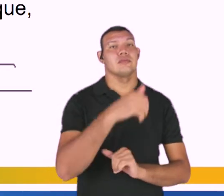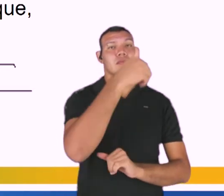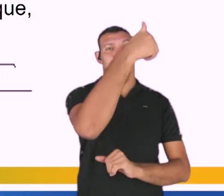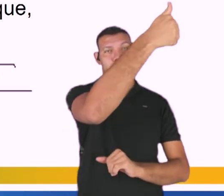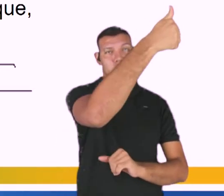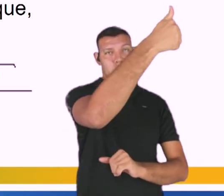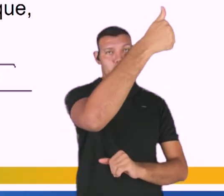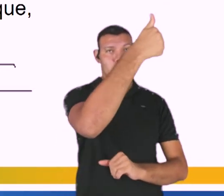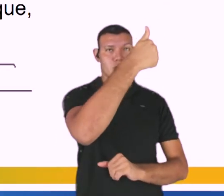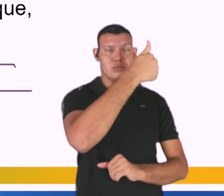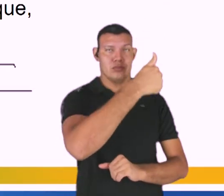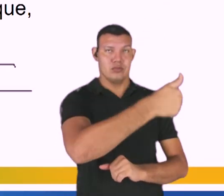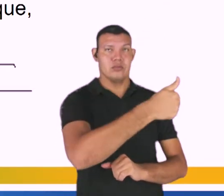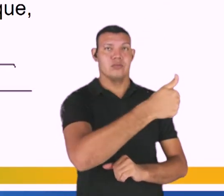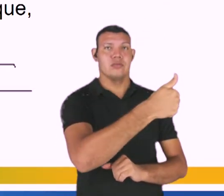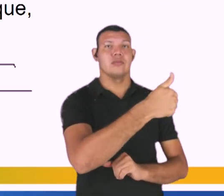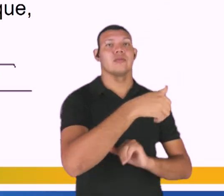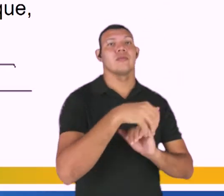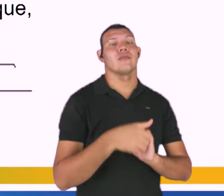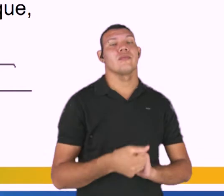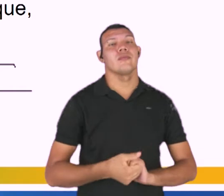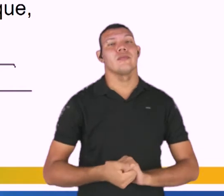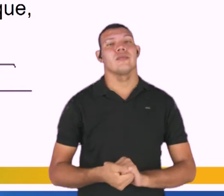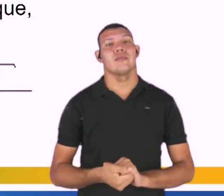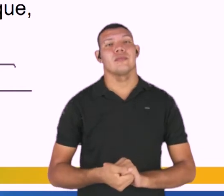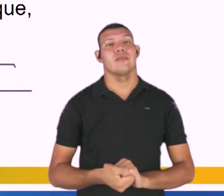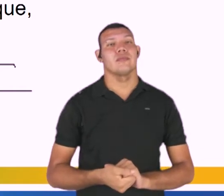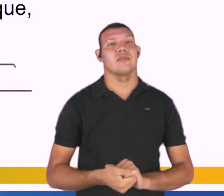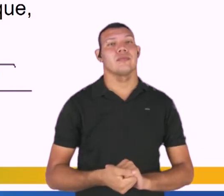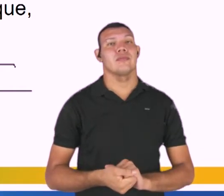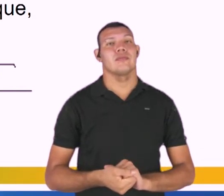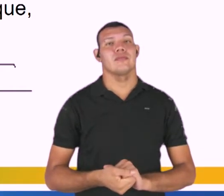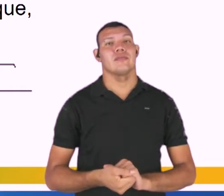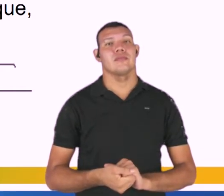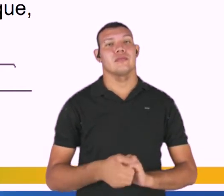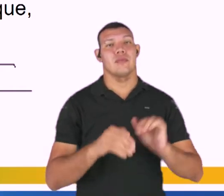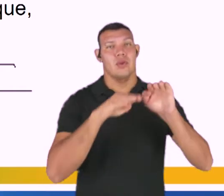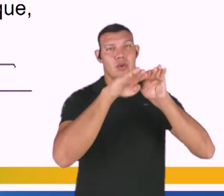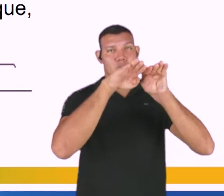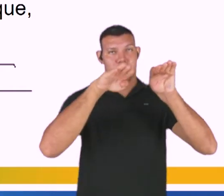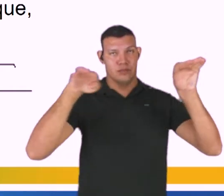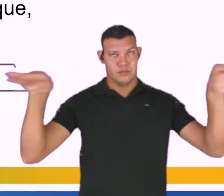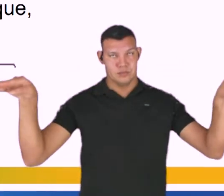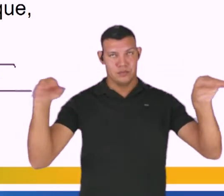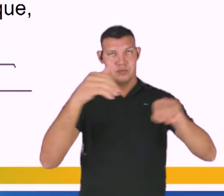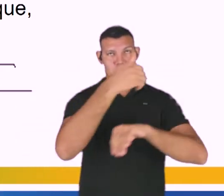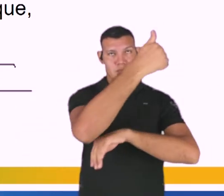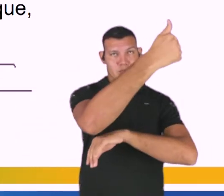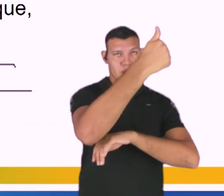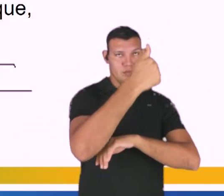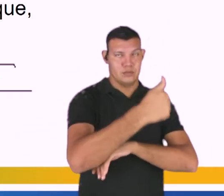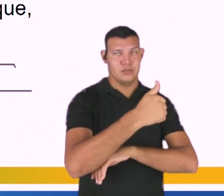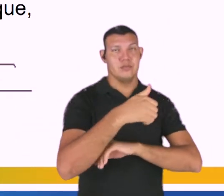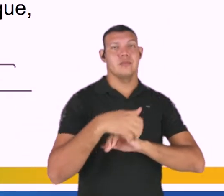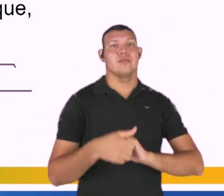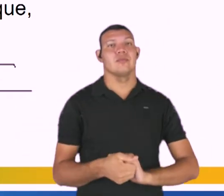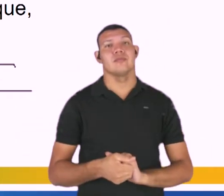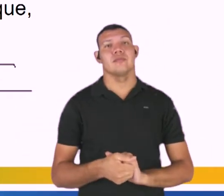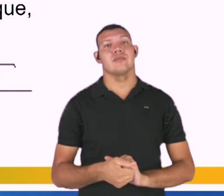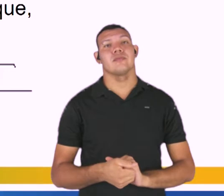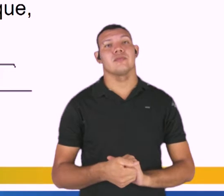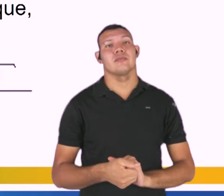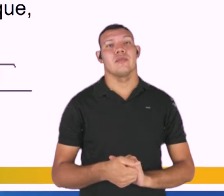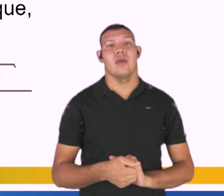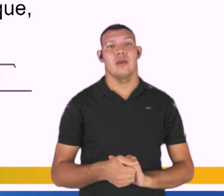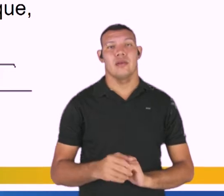como está disposto aí no slide no coeficiente do daquele de x e aí esse valor